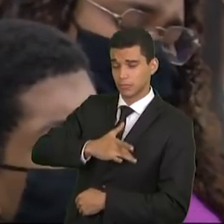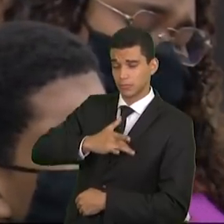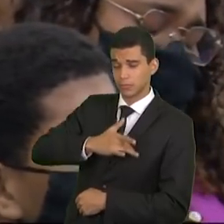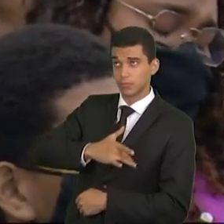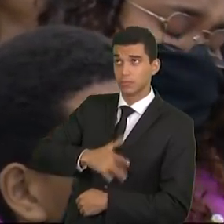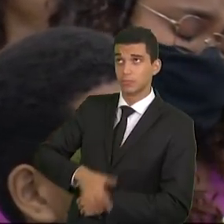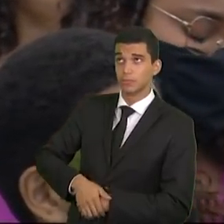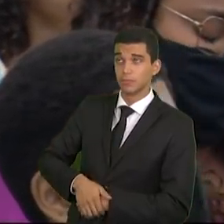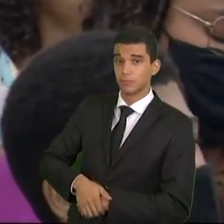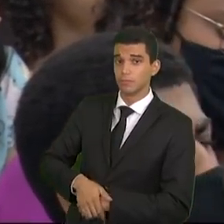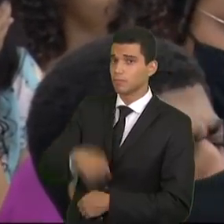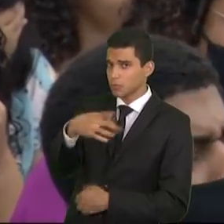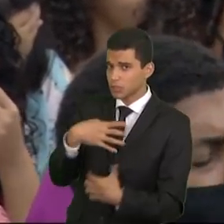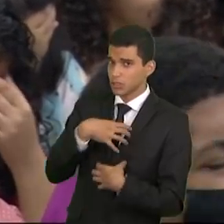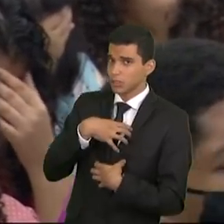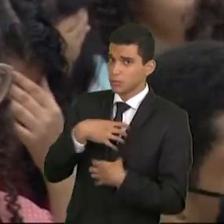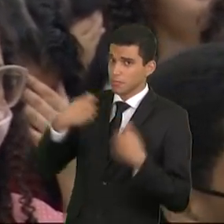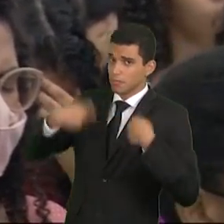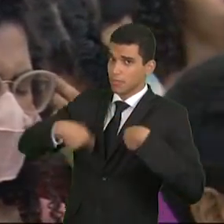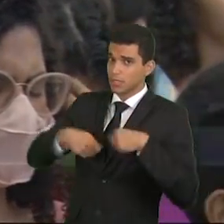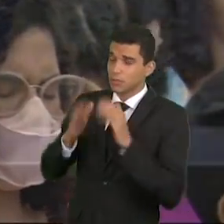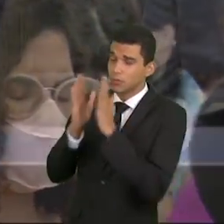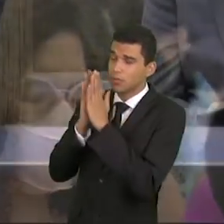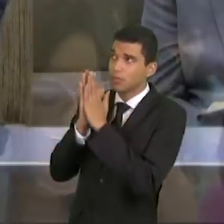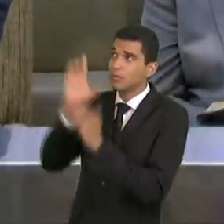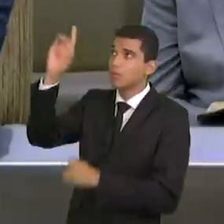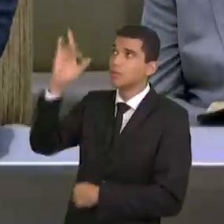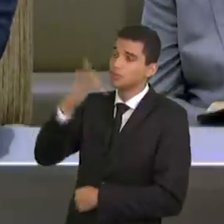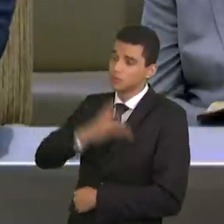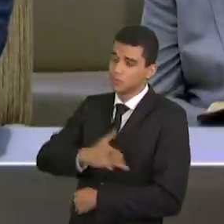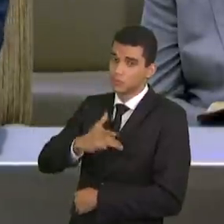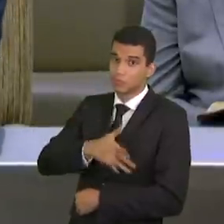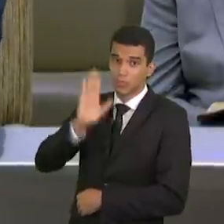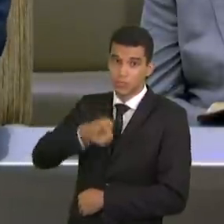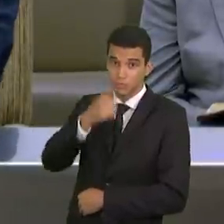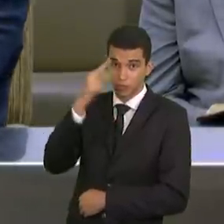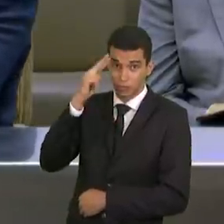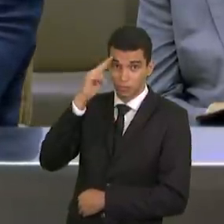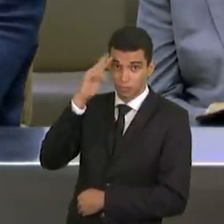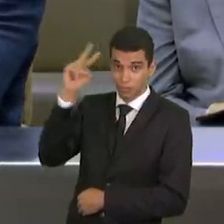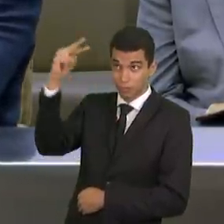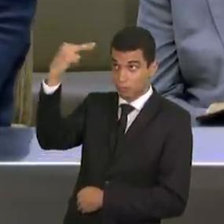Você sente que precisa pedir misericórdia depois do que você viu dentro de você?